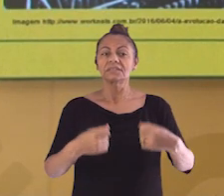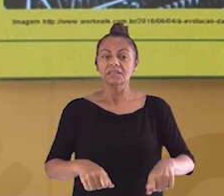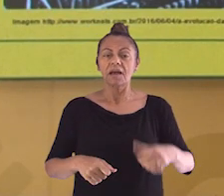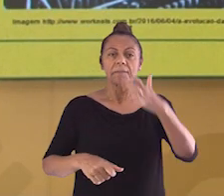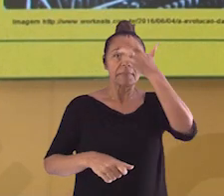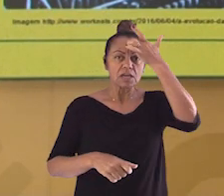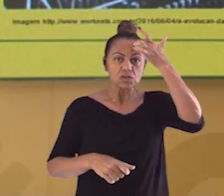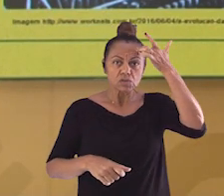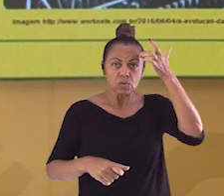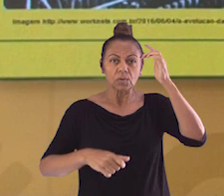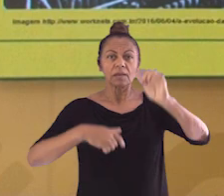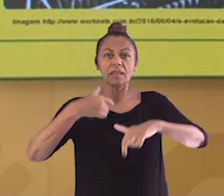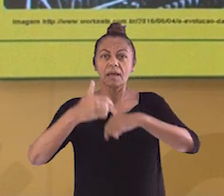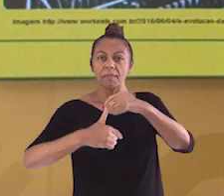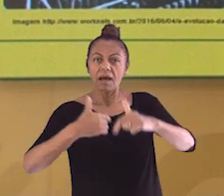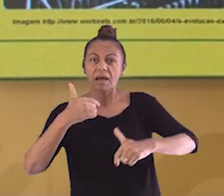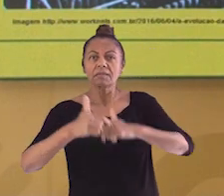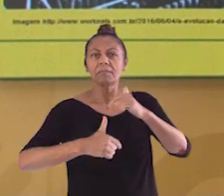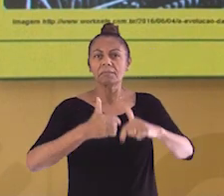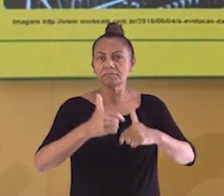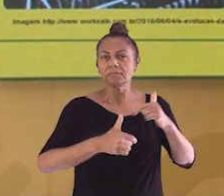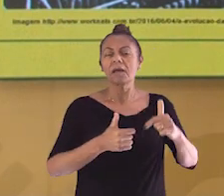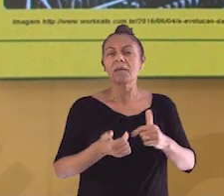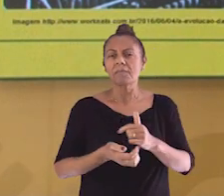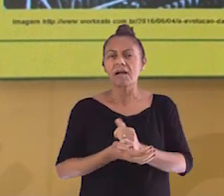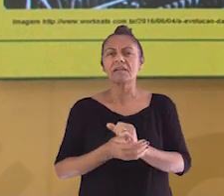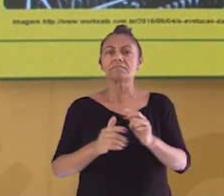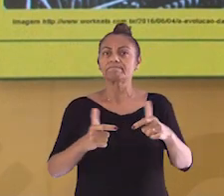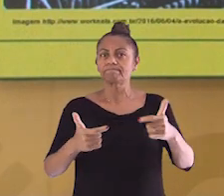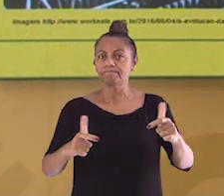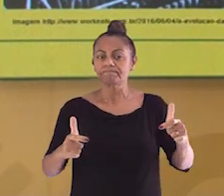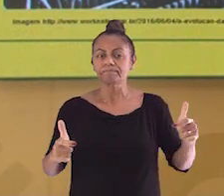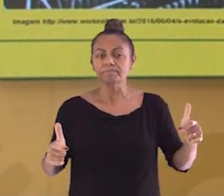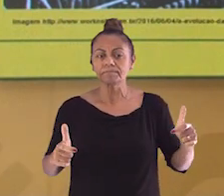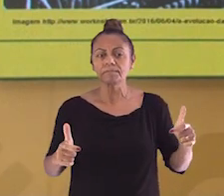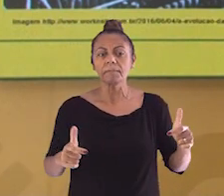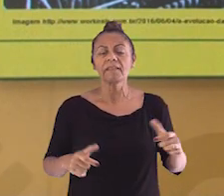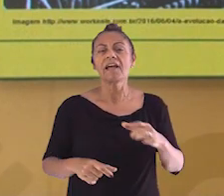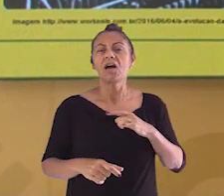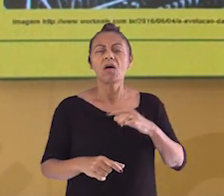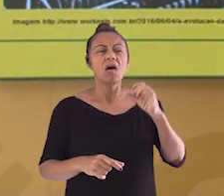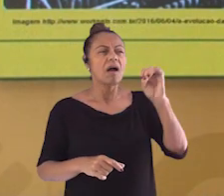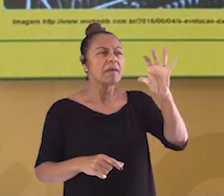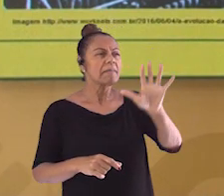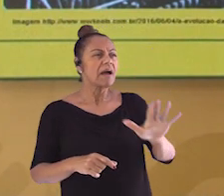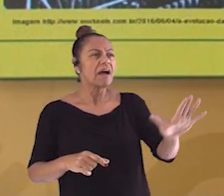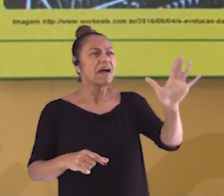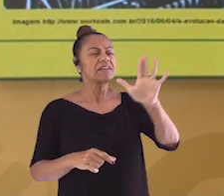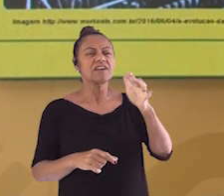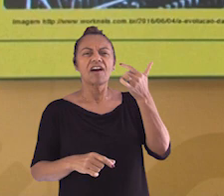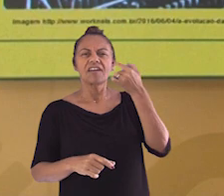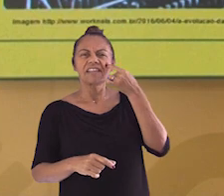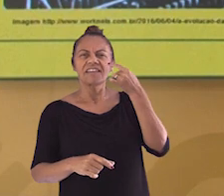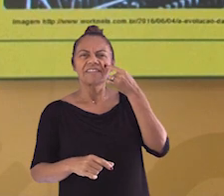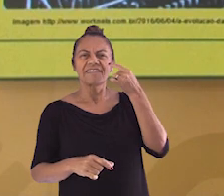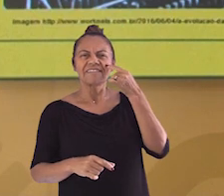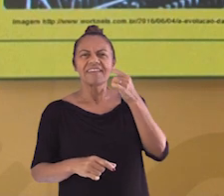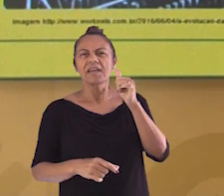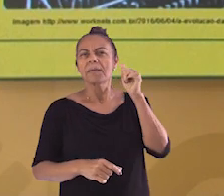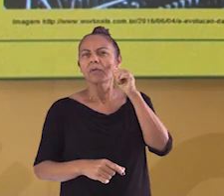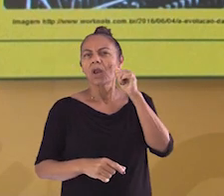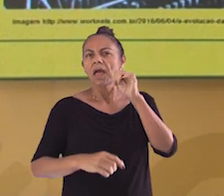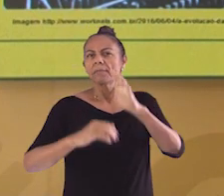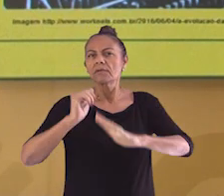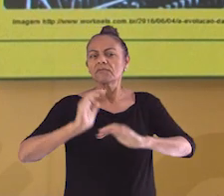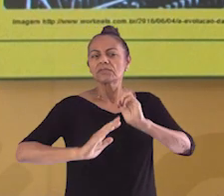grande. Nessa imagem que está aí na telinha, vocês podem observar uma telefonista em uma central telefônica. E o